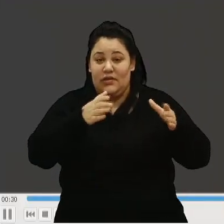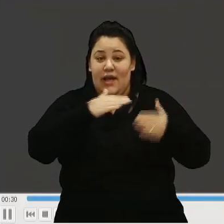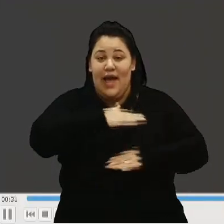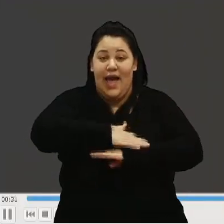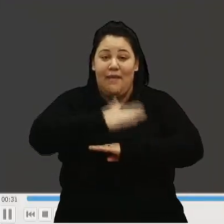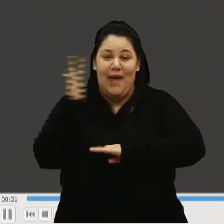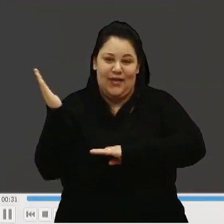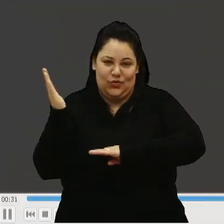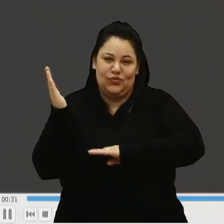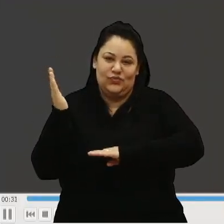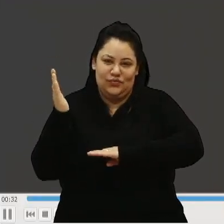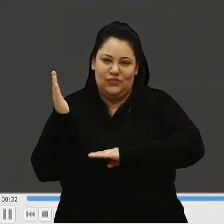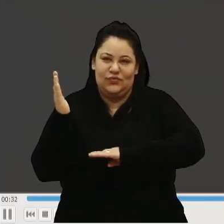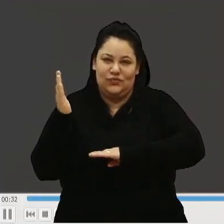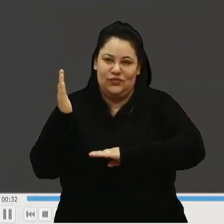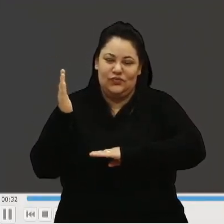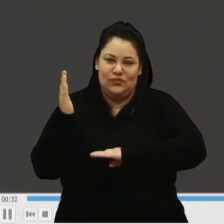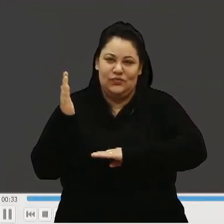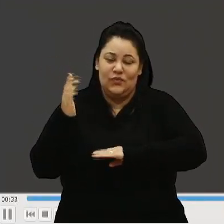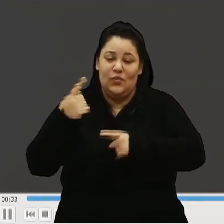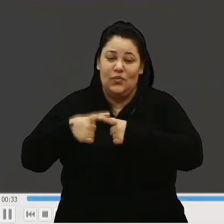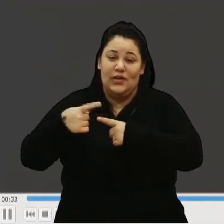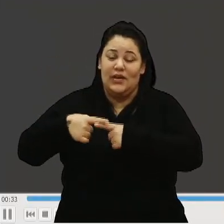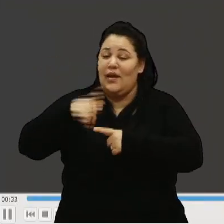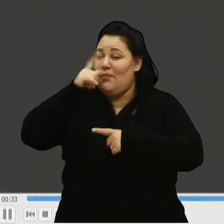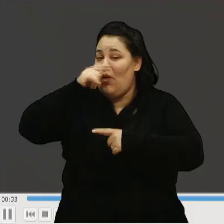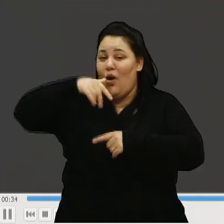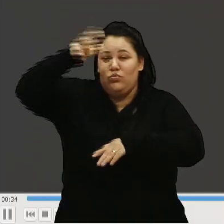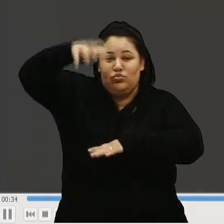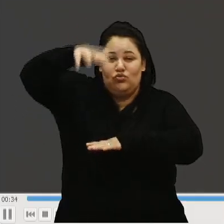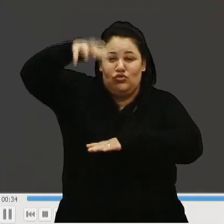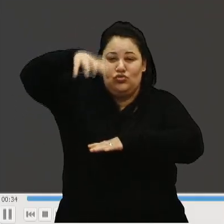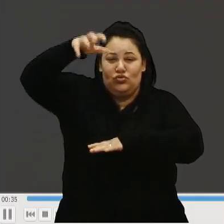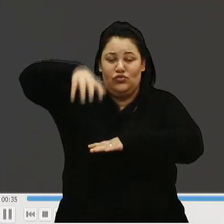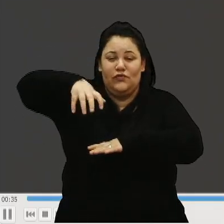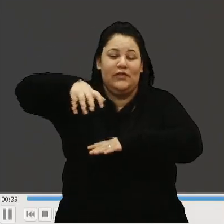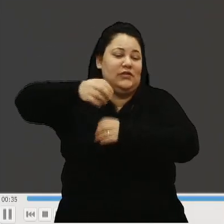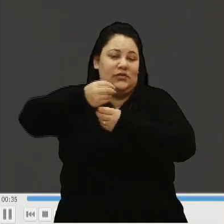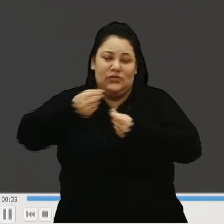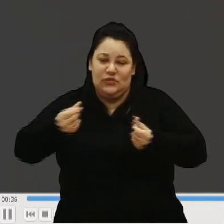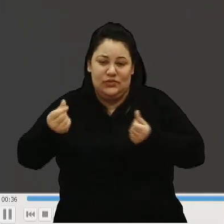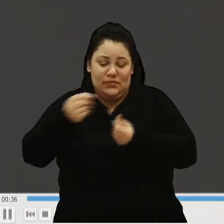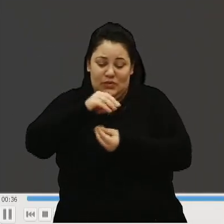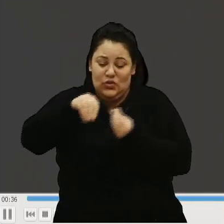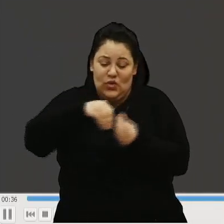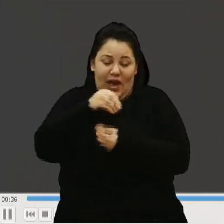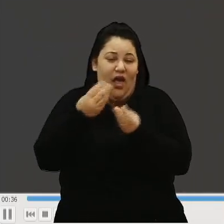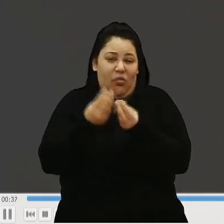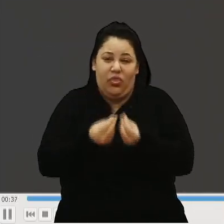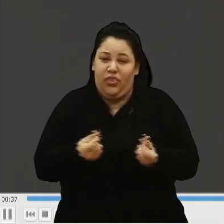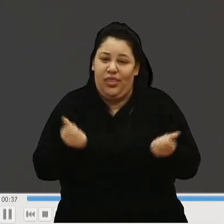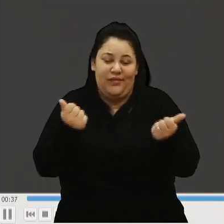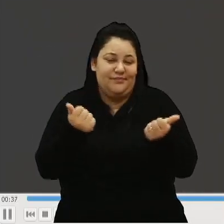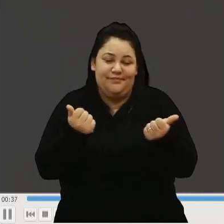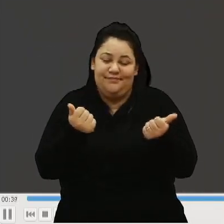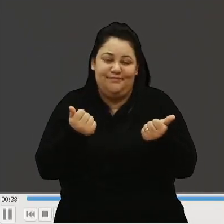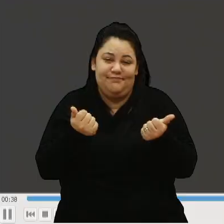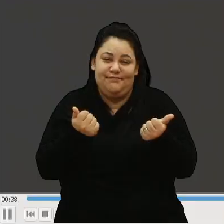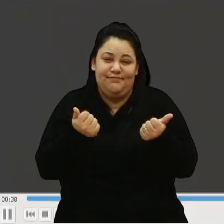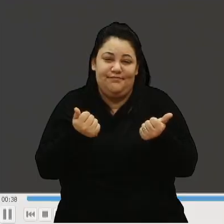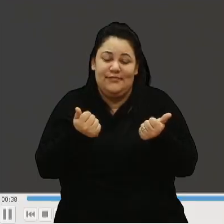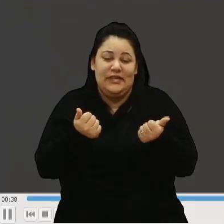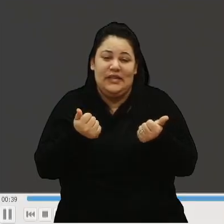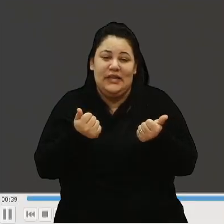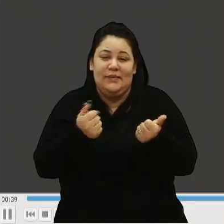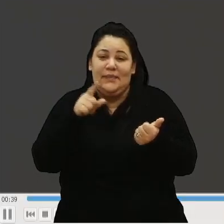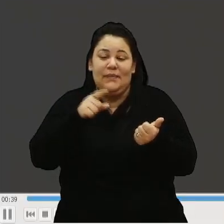abertos, né, suscetível à chuva, enfim, molhado, tudo misturado, que inviabiliza o